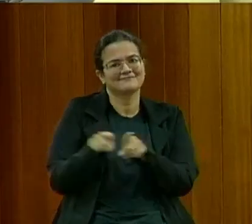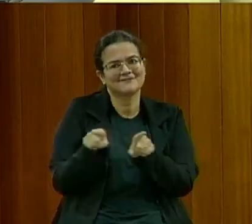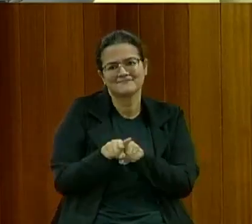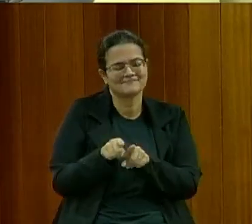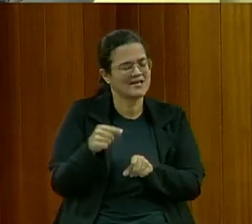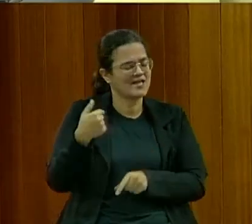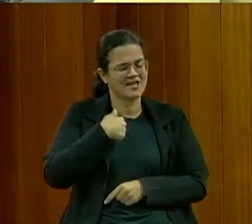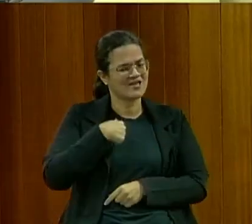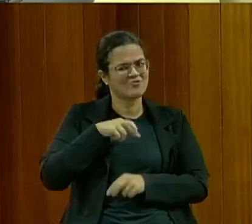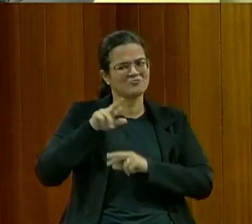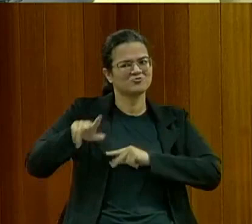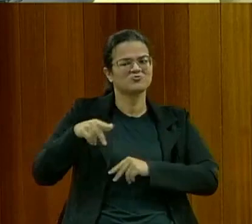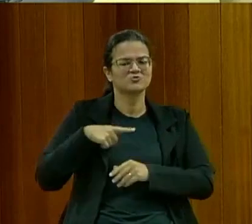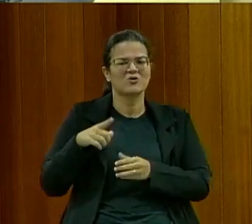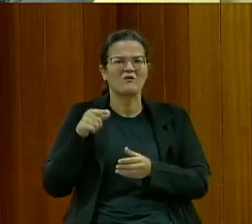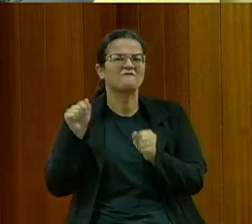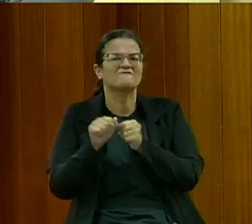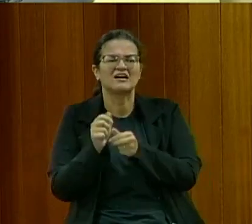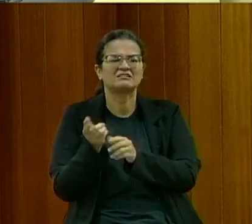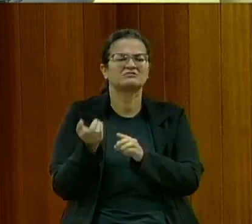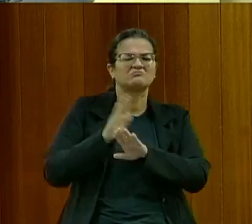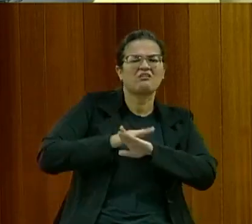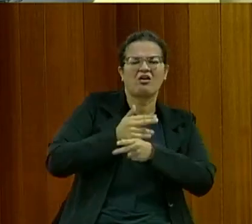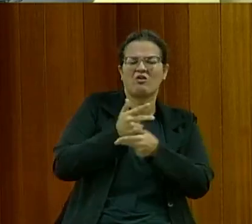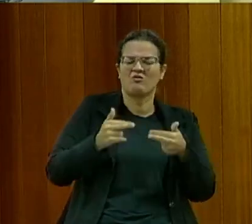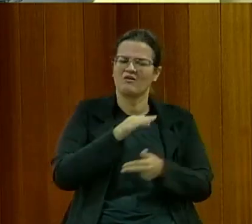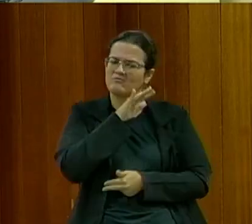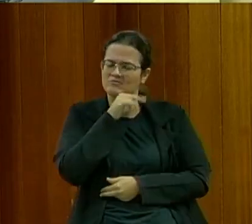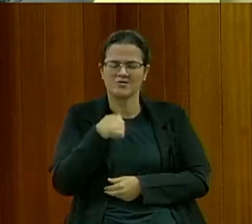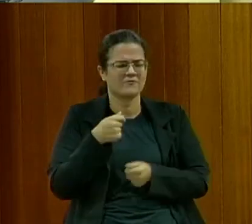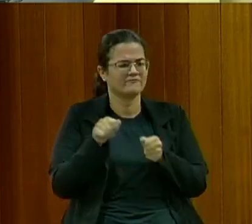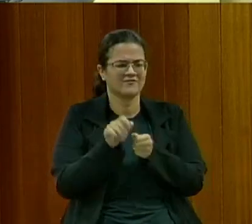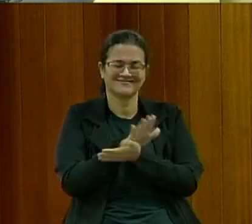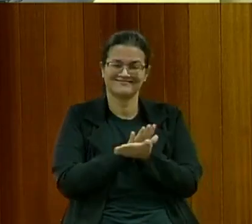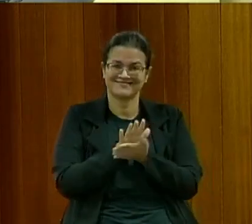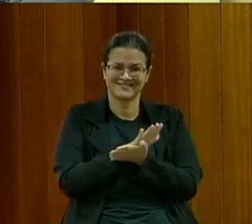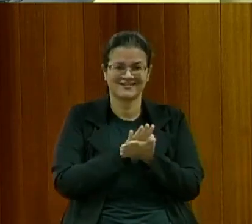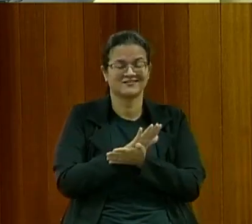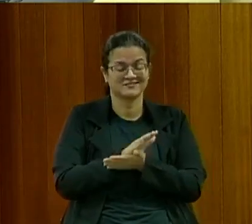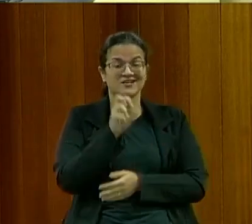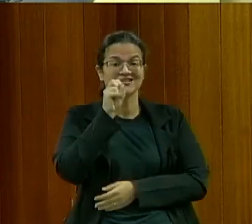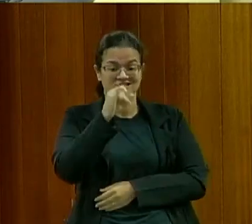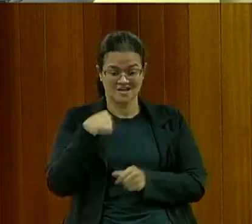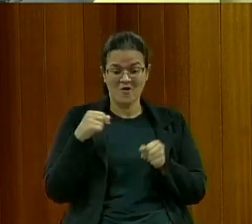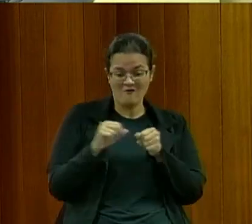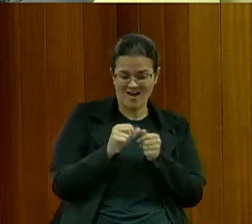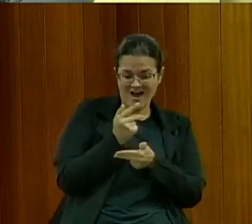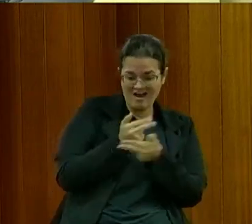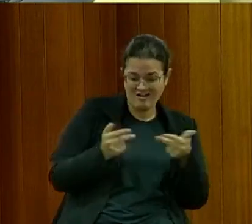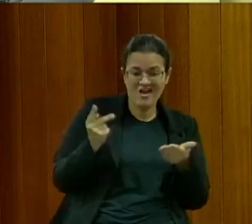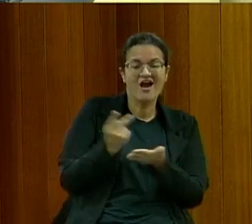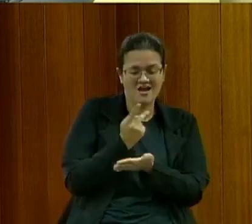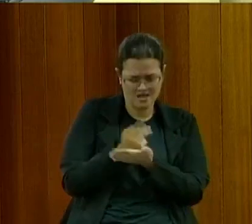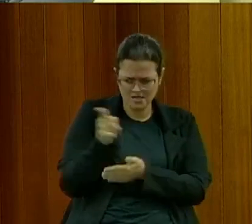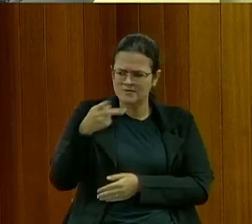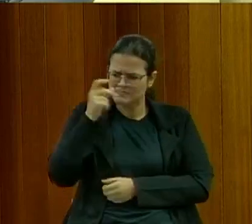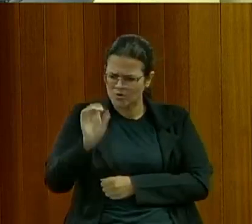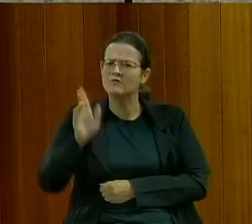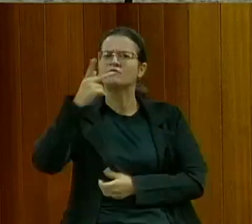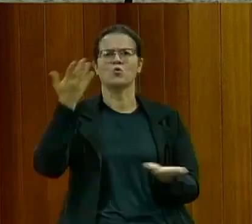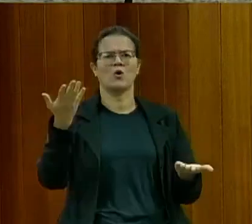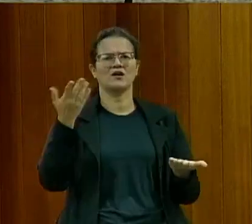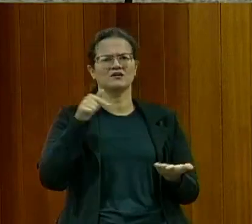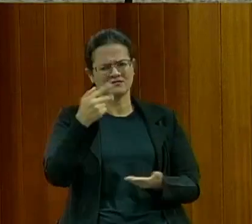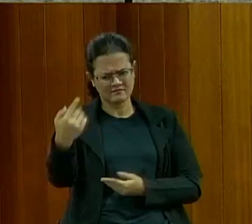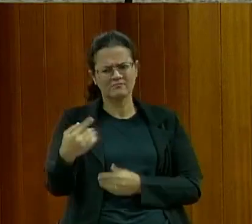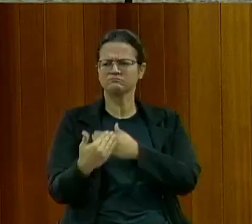não faço isso. E nem preciso fazer isso. Se eu fizer, Vossa Excelência, levanta a mão e fala, o senhor está infringindo o regimento. Estou te